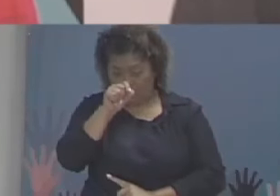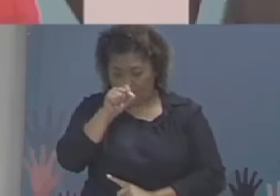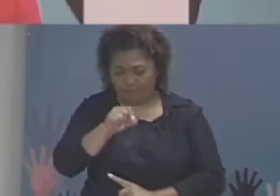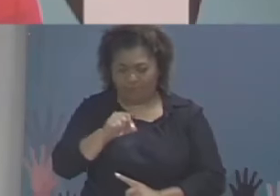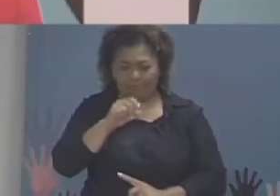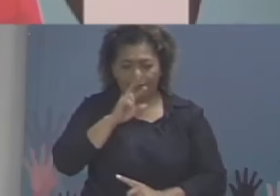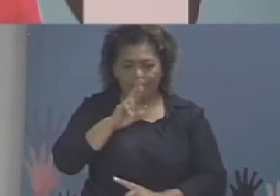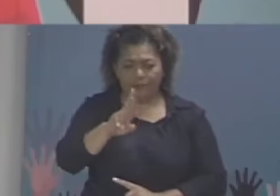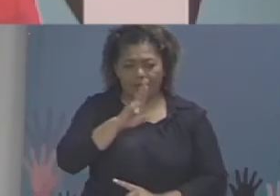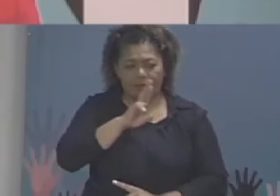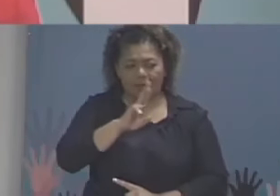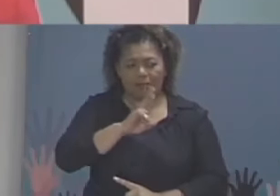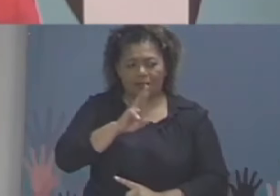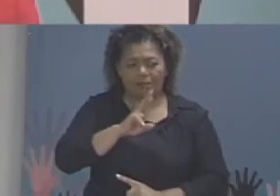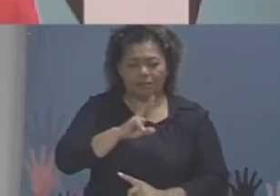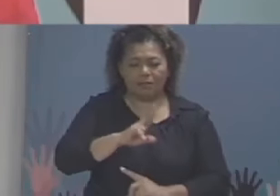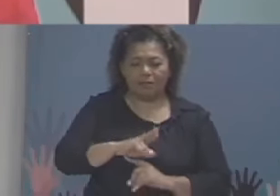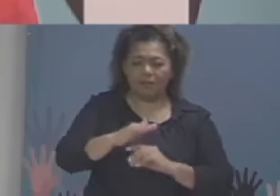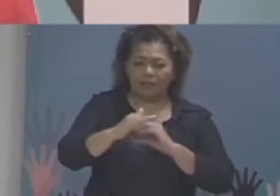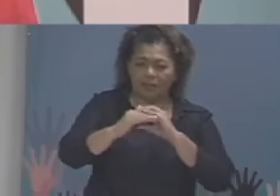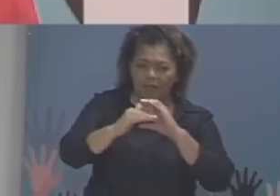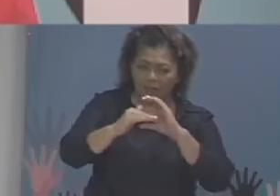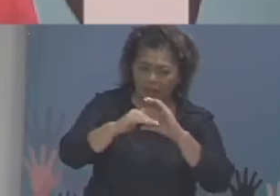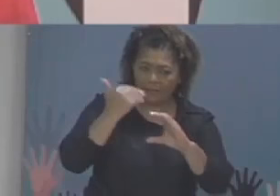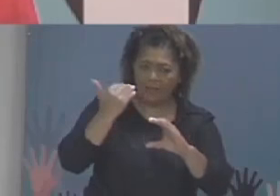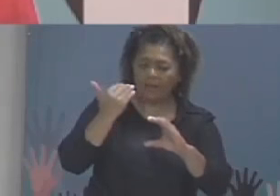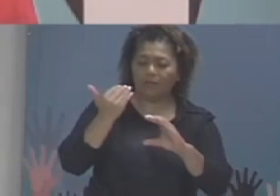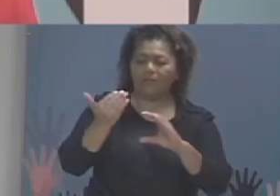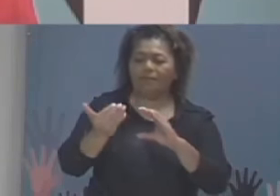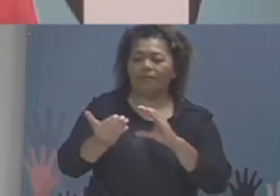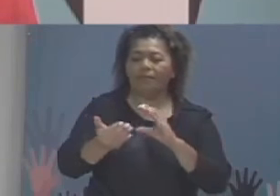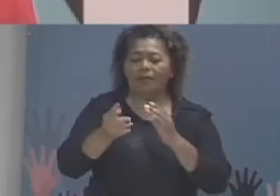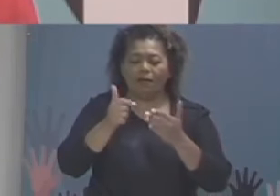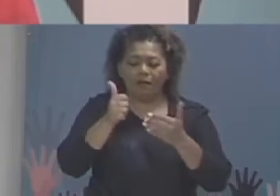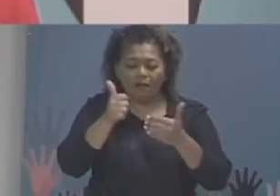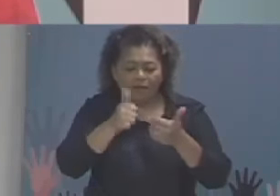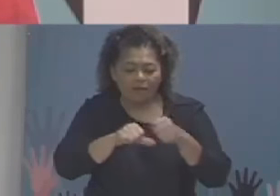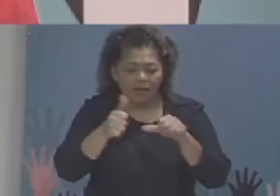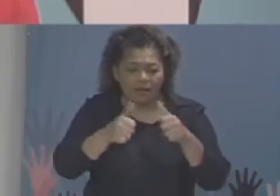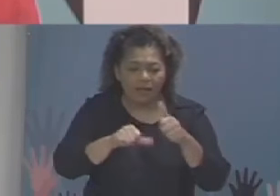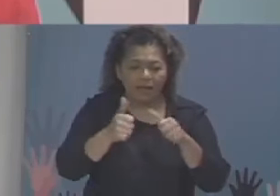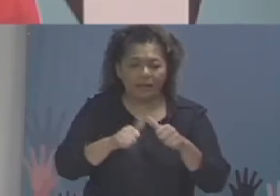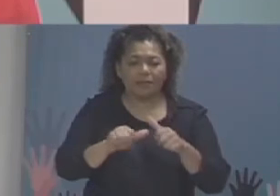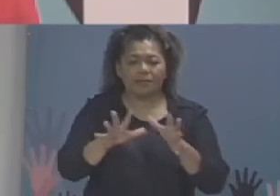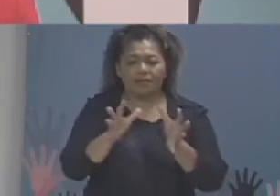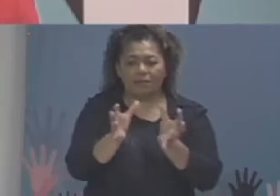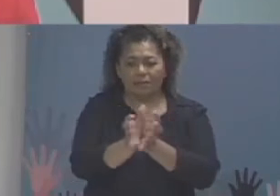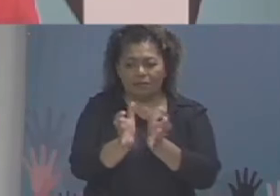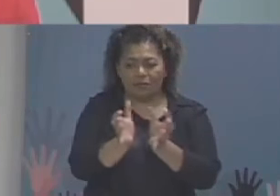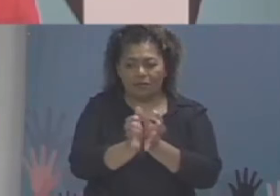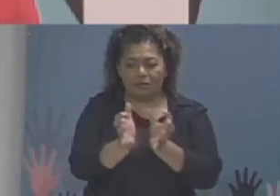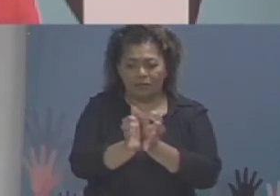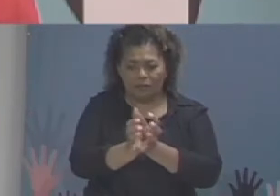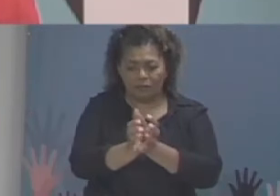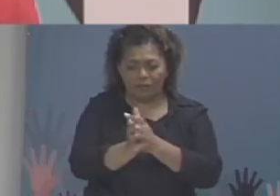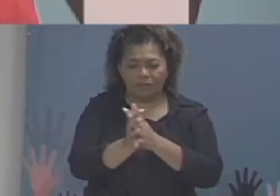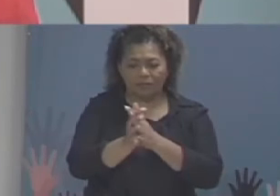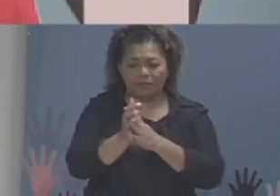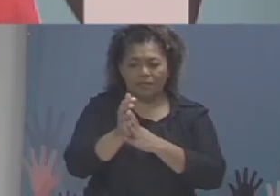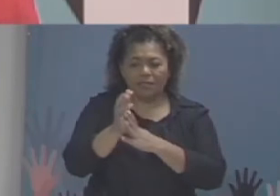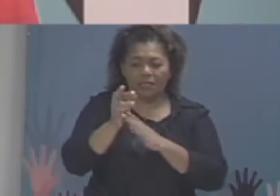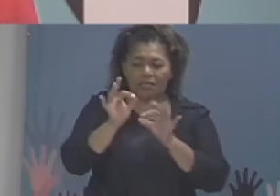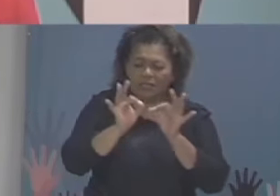encaminhadas previamente por e-mail, validadas pela Comissão Eleitoral Especial, de acordo com a pertinência,